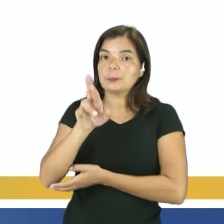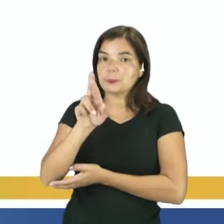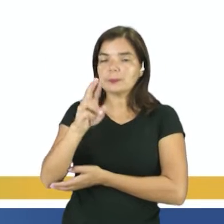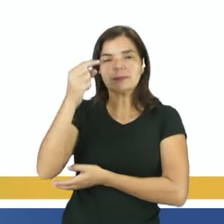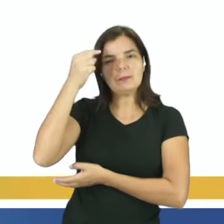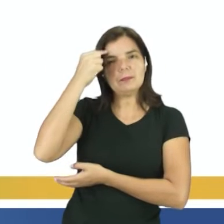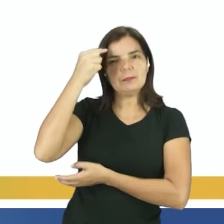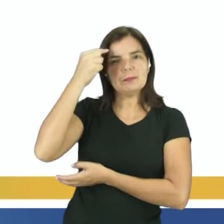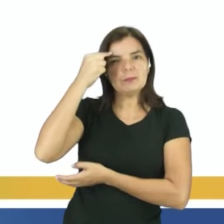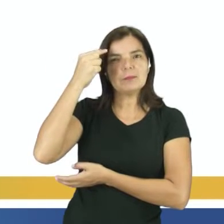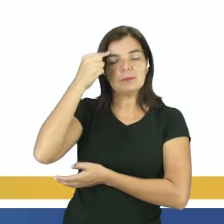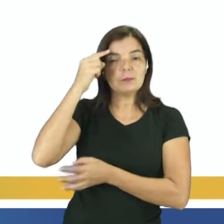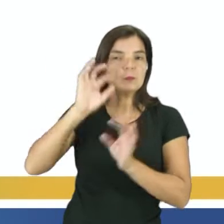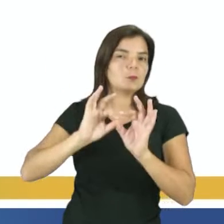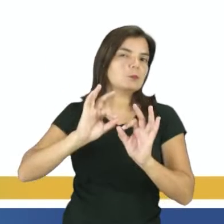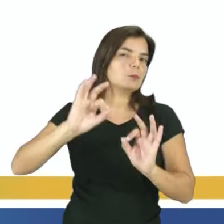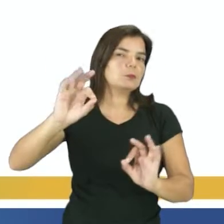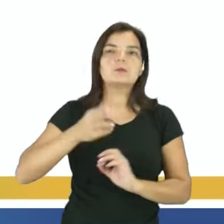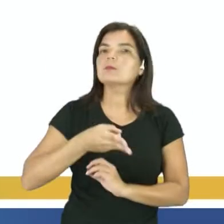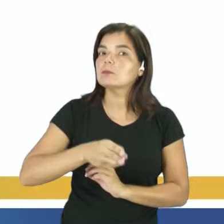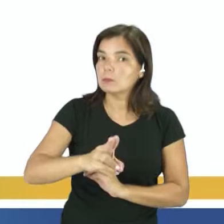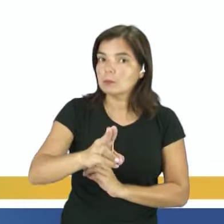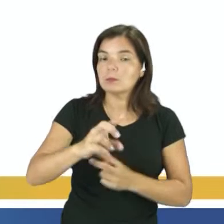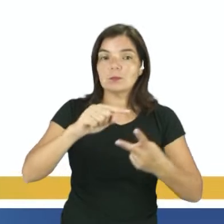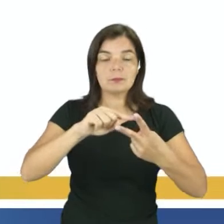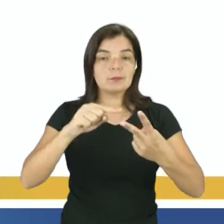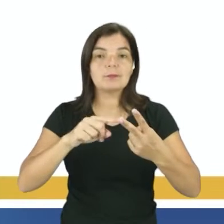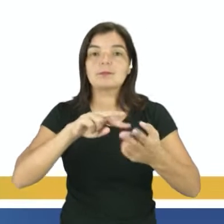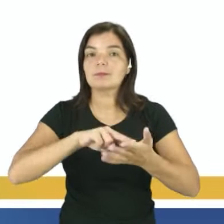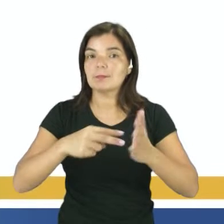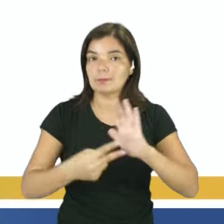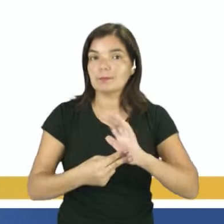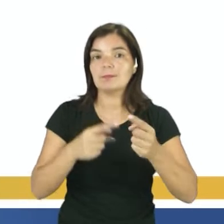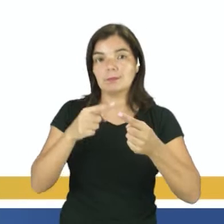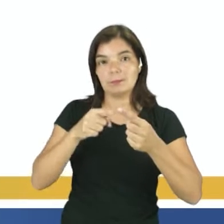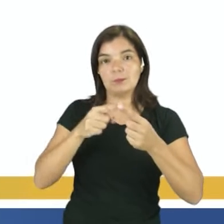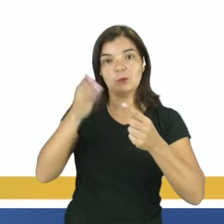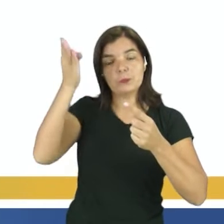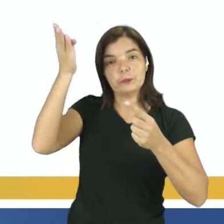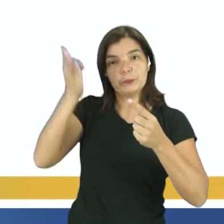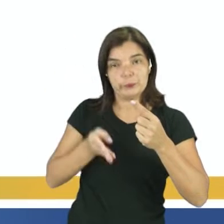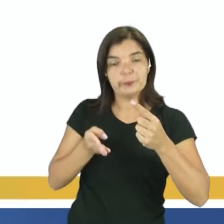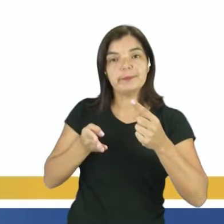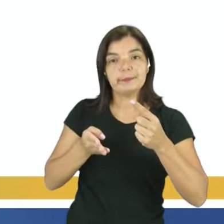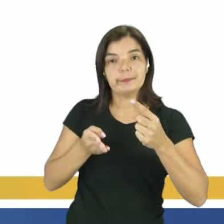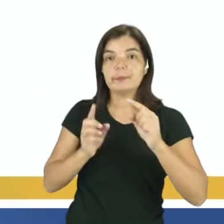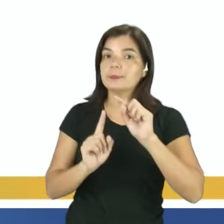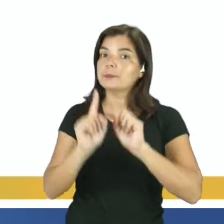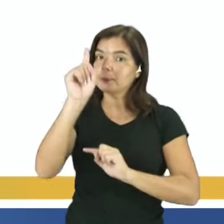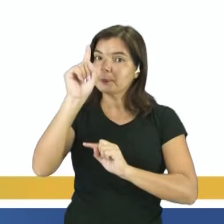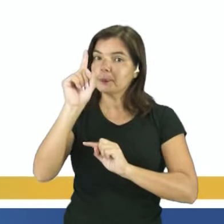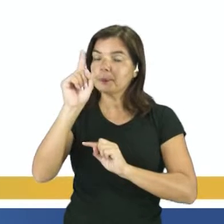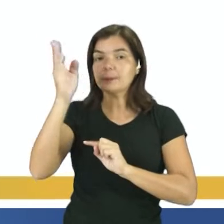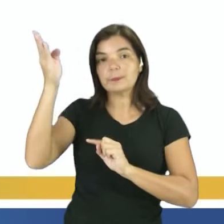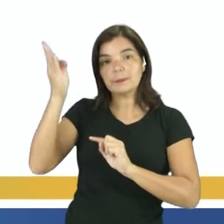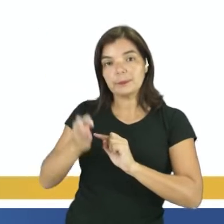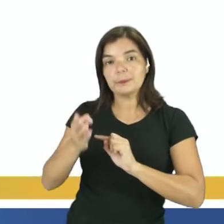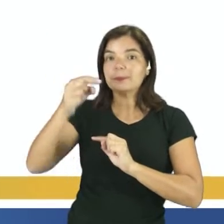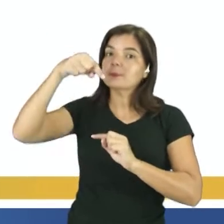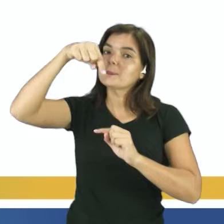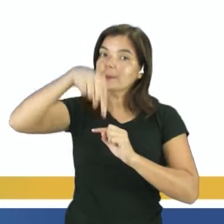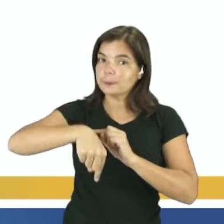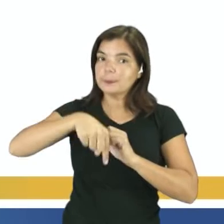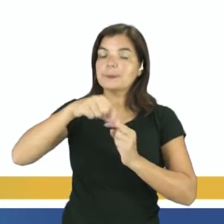pensar nela numa extensão infinita mesmo, em dois sentidos, né? Um em diagonal no sentido para cima e outro em diagonal no sentido